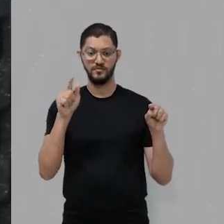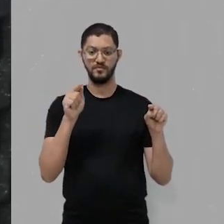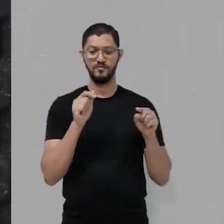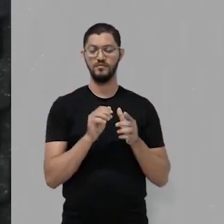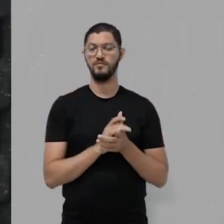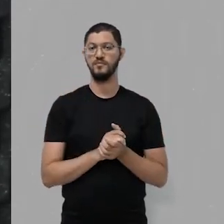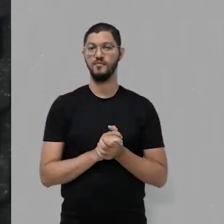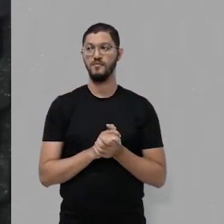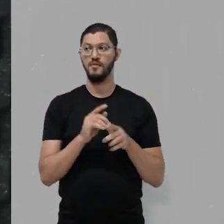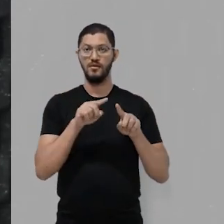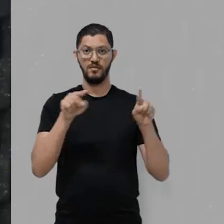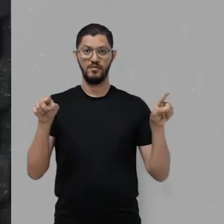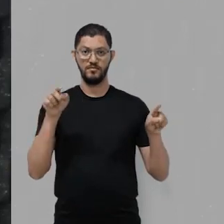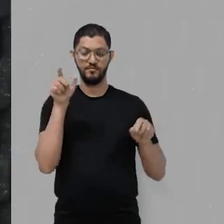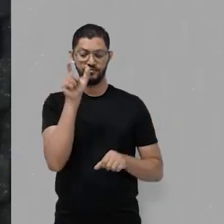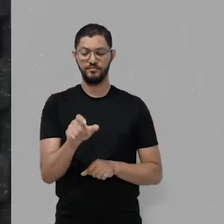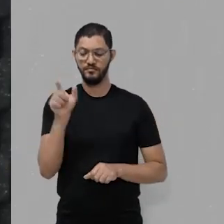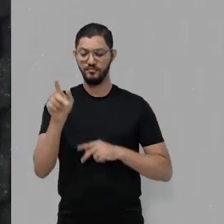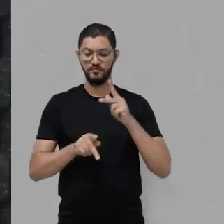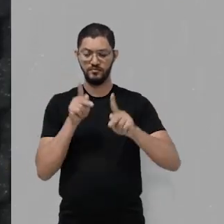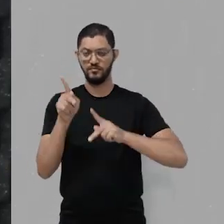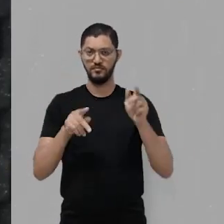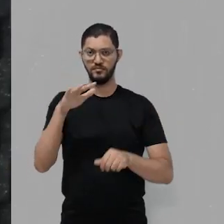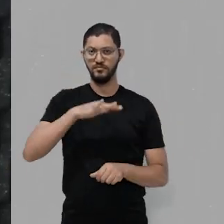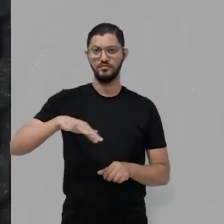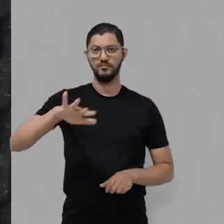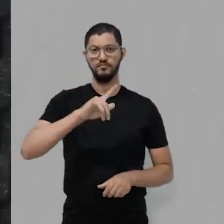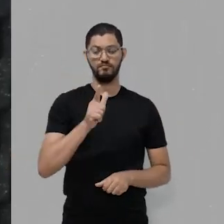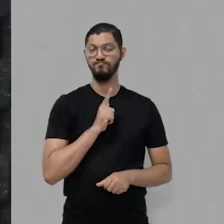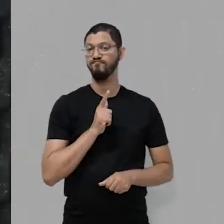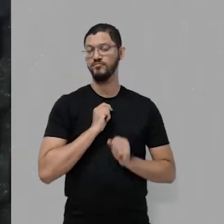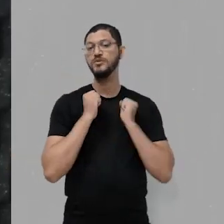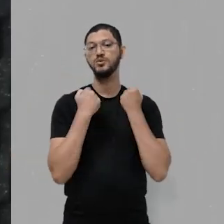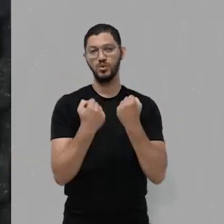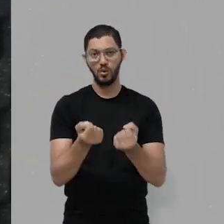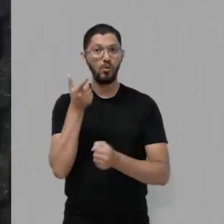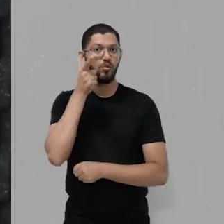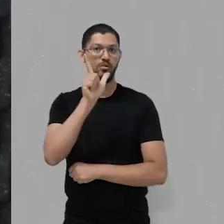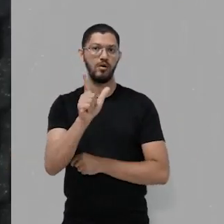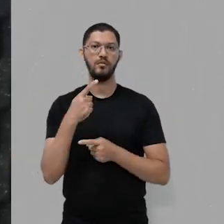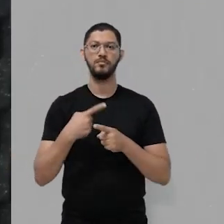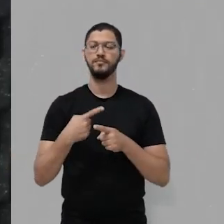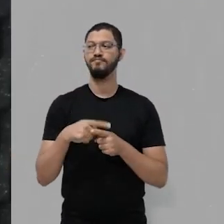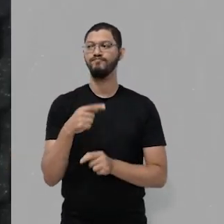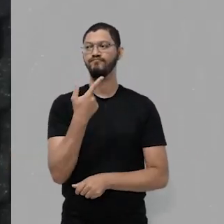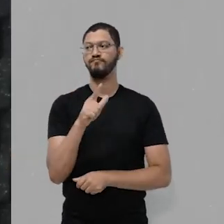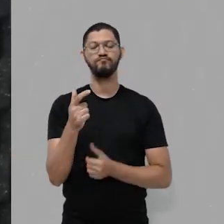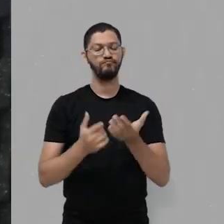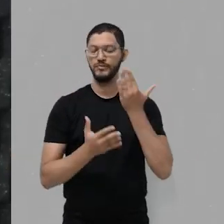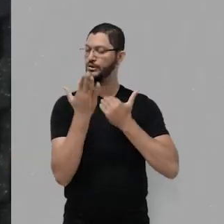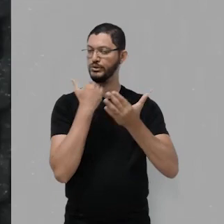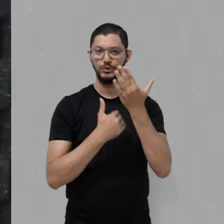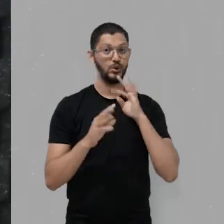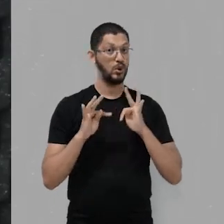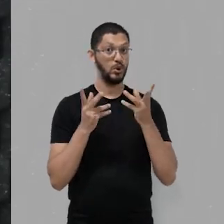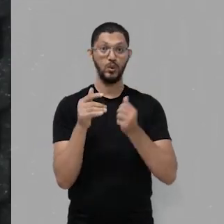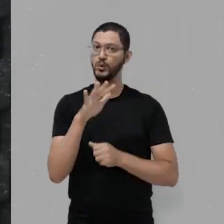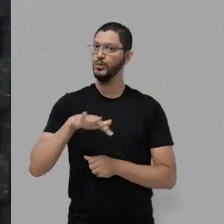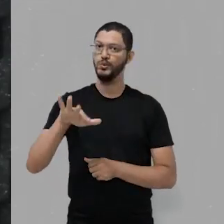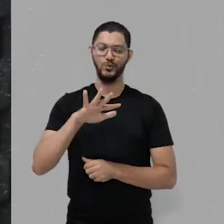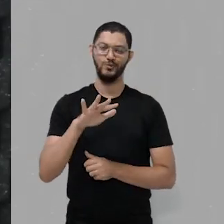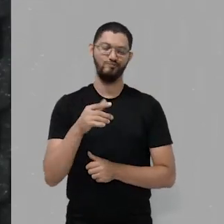indivíduos dessa população que o ambiente suporta. Por quê? ela não tem alimento suficiente para mais